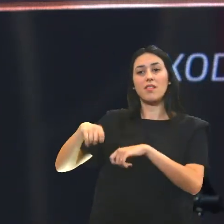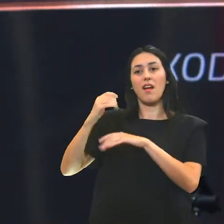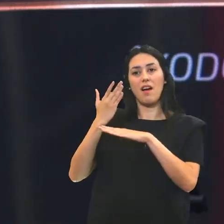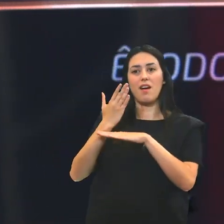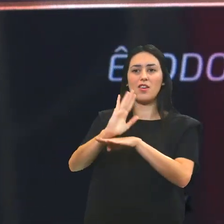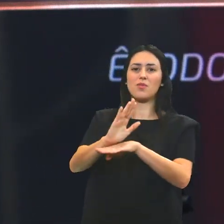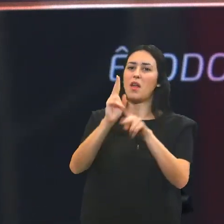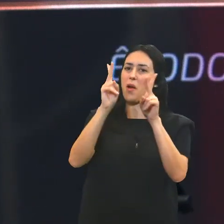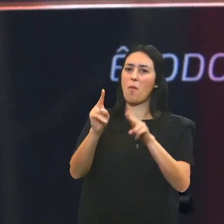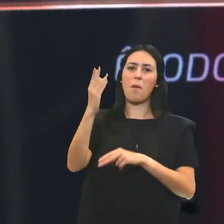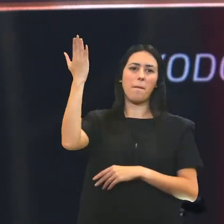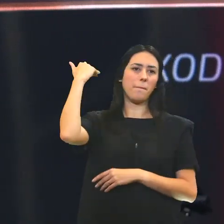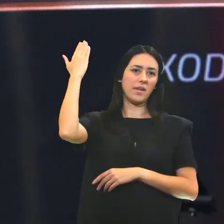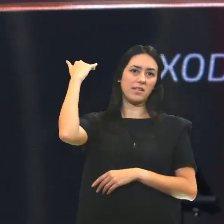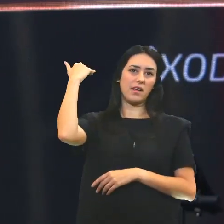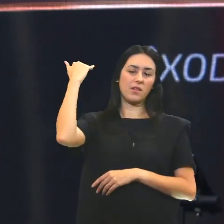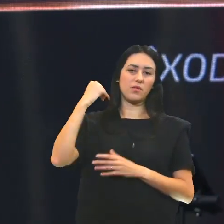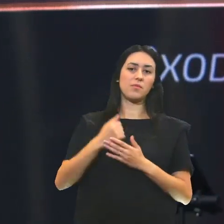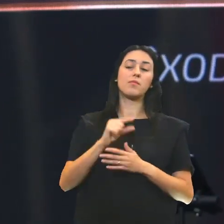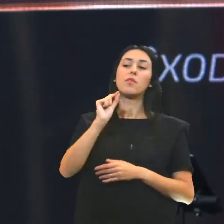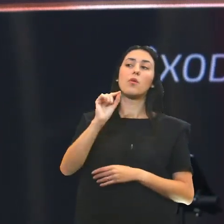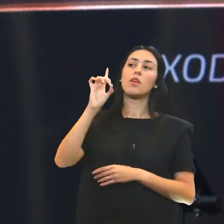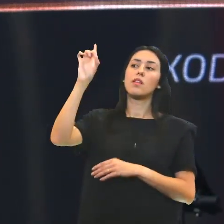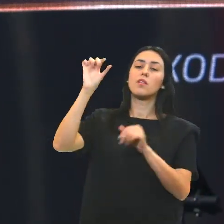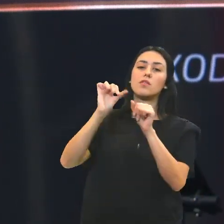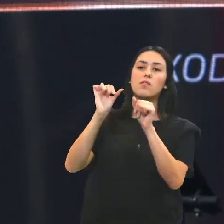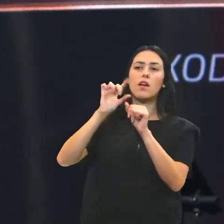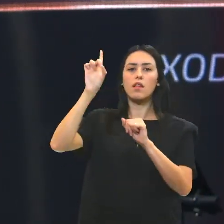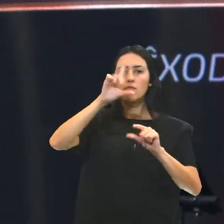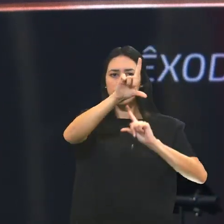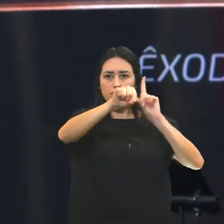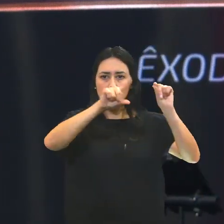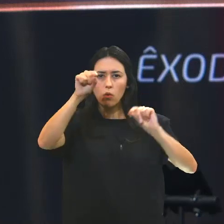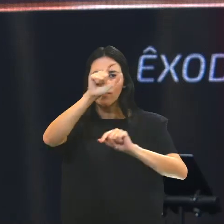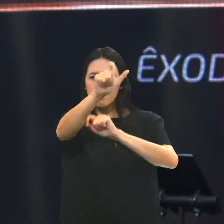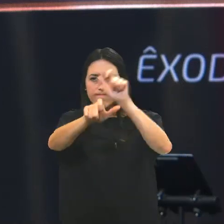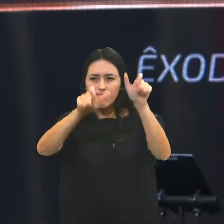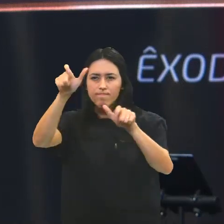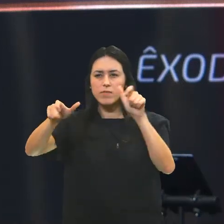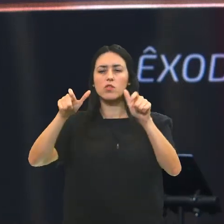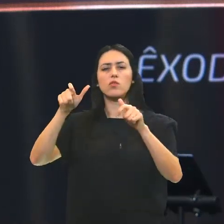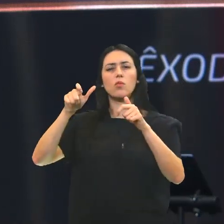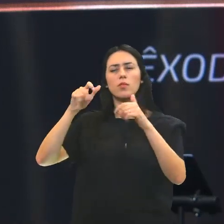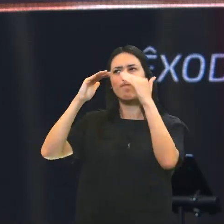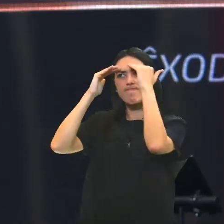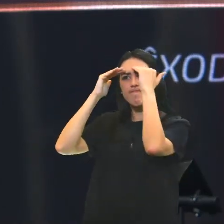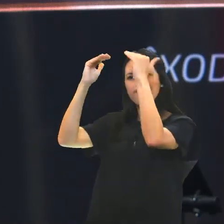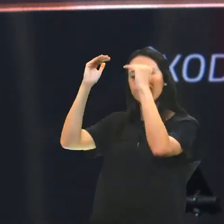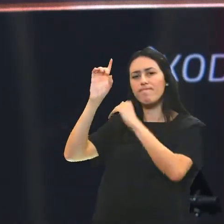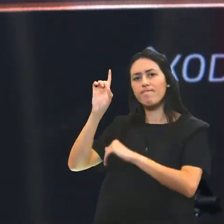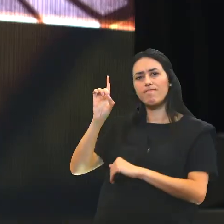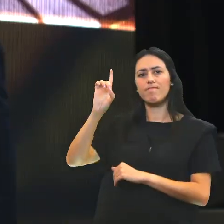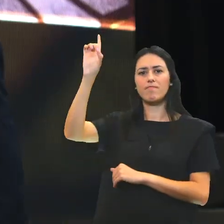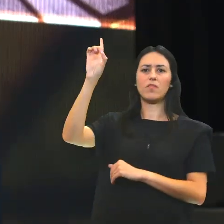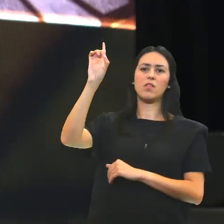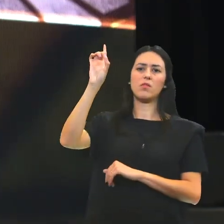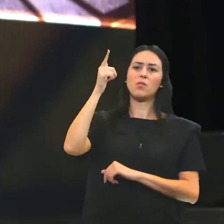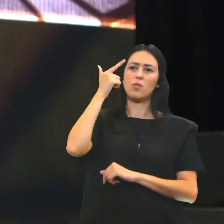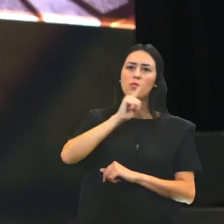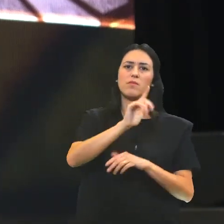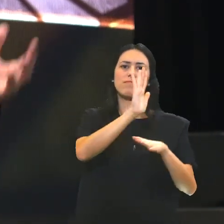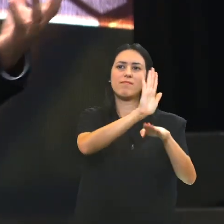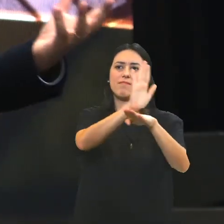faz? Ele levanta gente que tem temor de Deus para gerar vida. Temor de